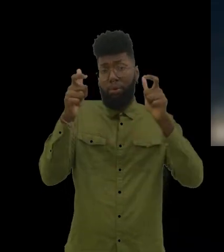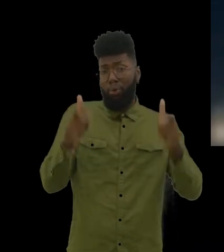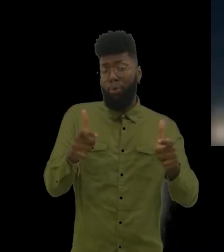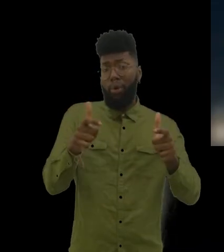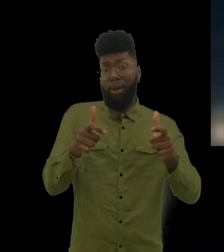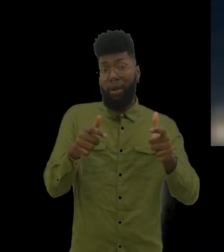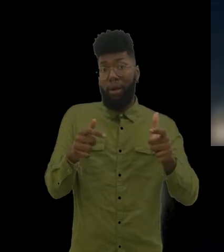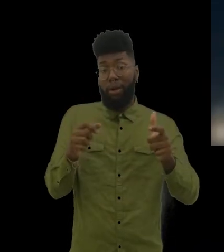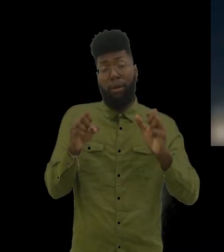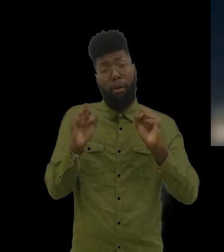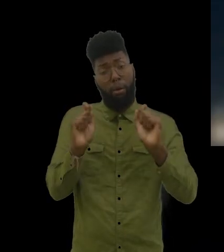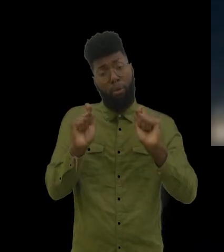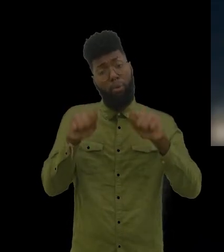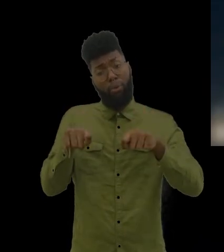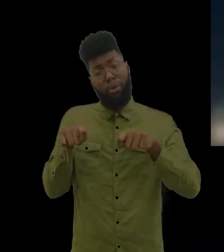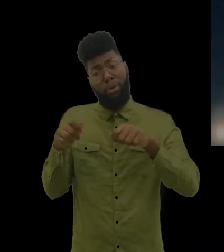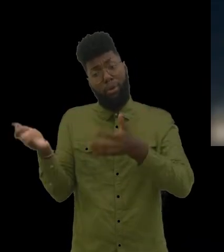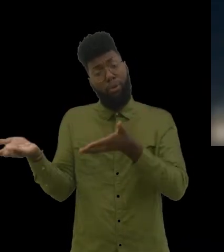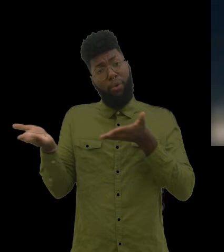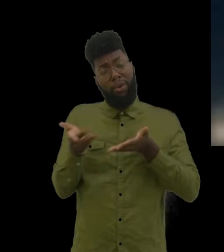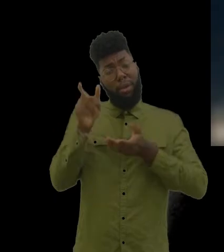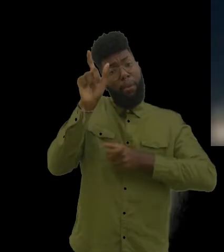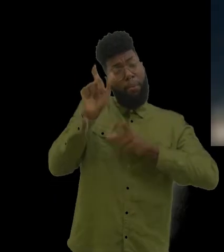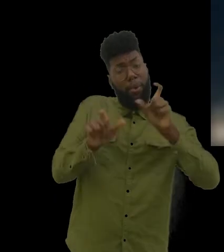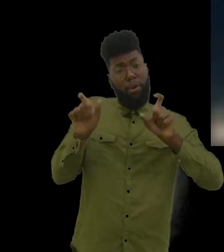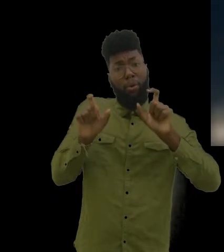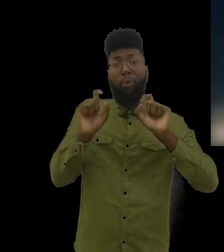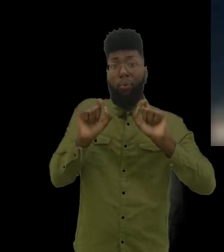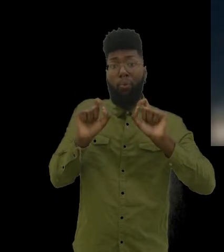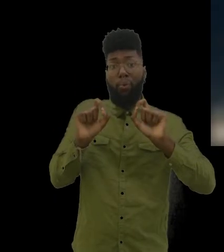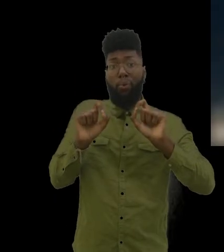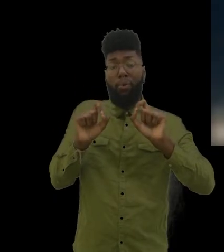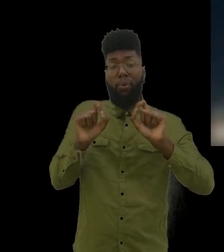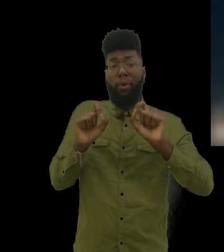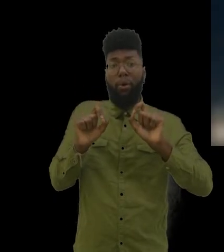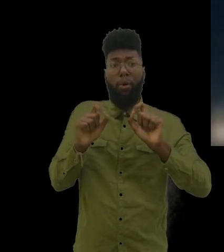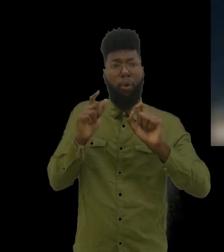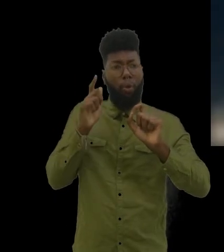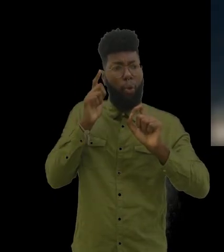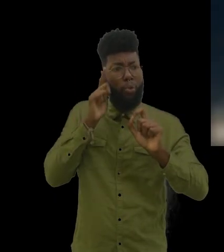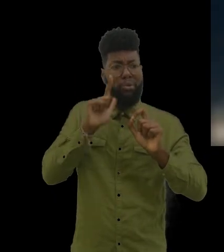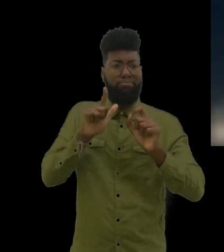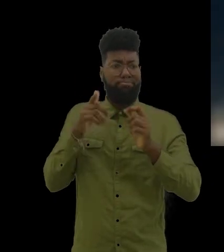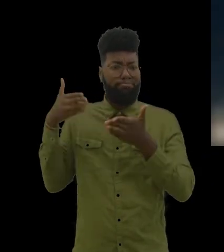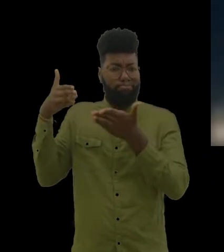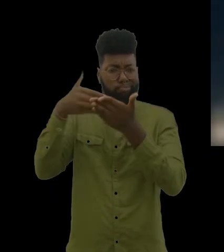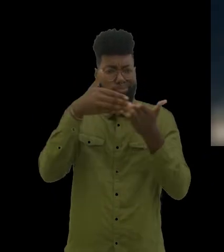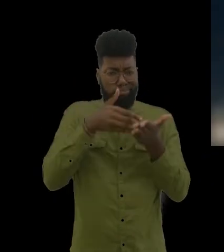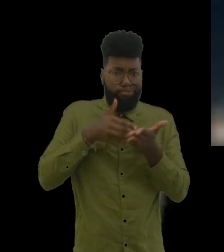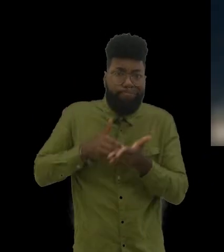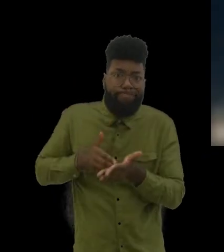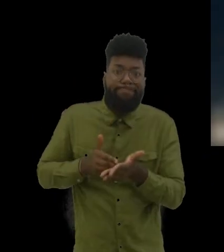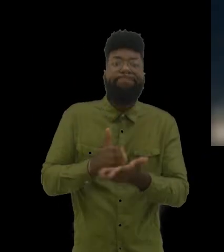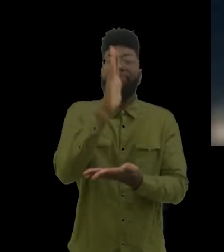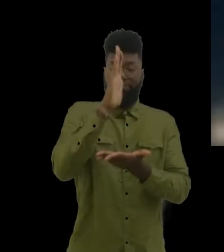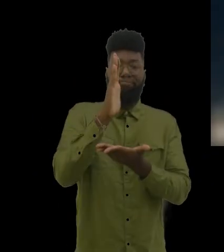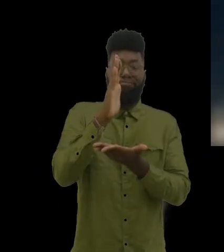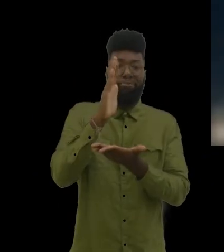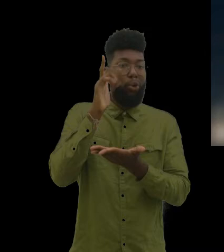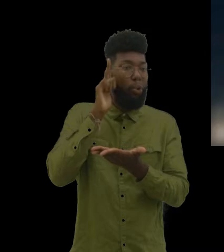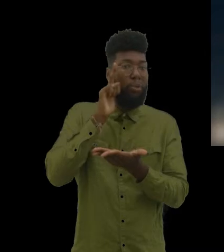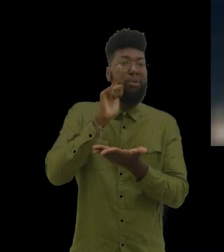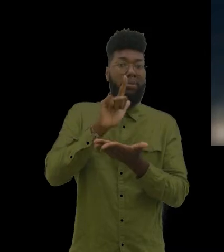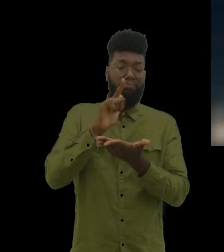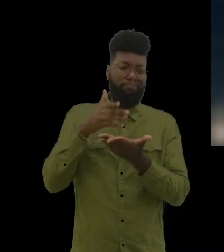poder trazer pessoas que, de alguma forma, conseguiram ultrapassar barreiras que não são normalmente ultrapassadas, como tu